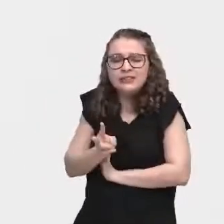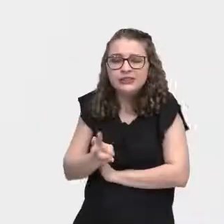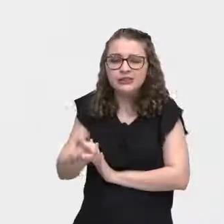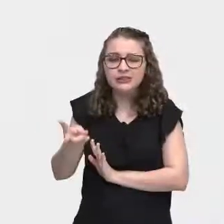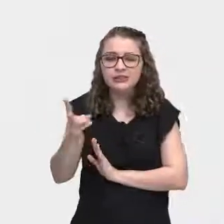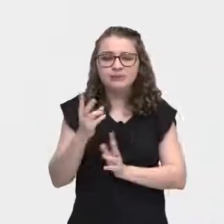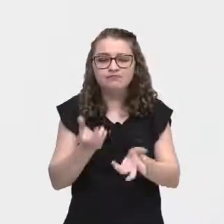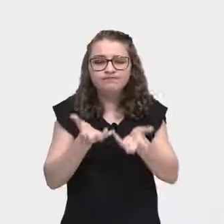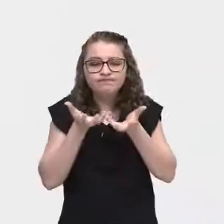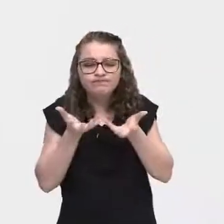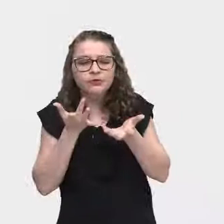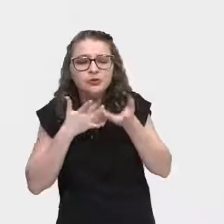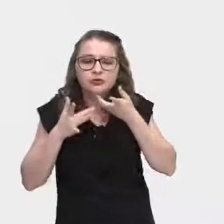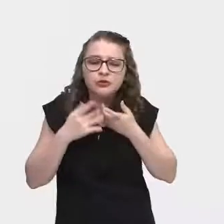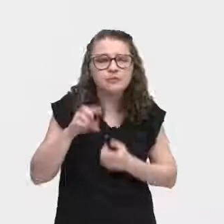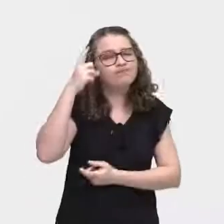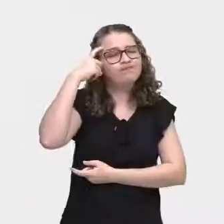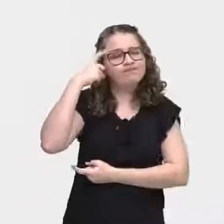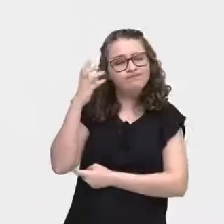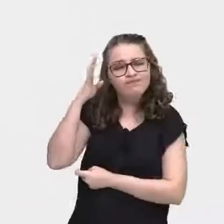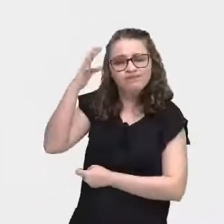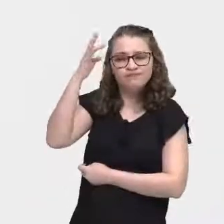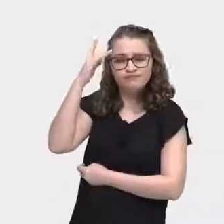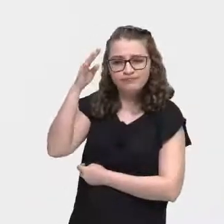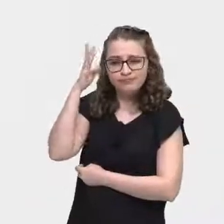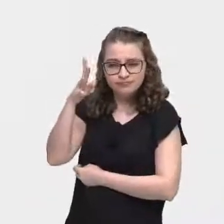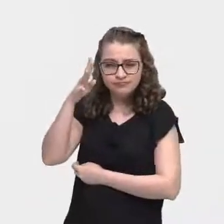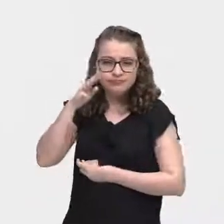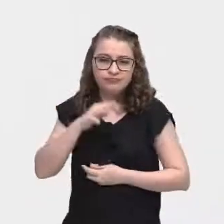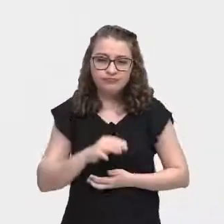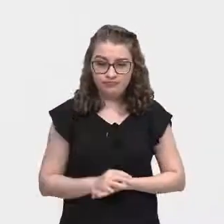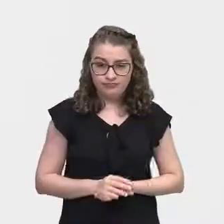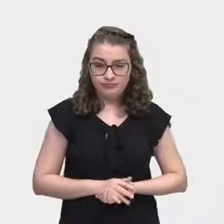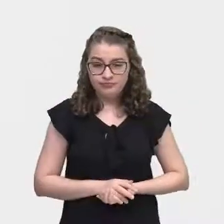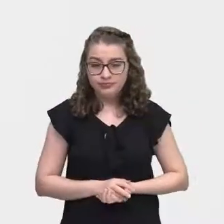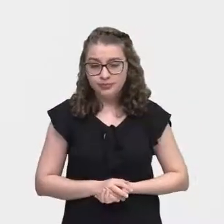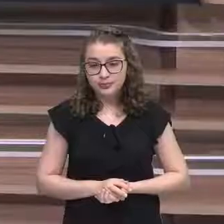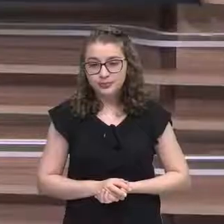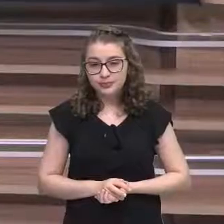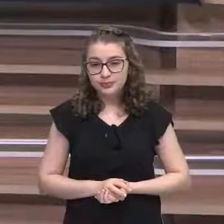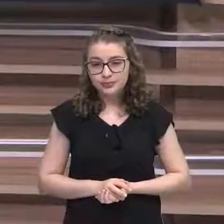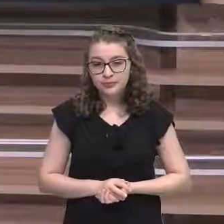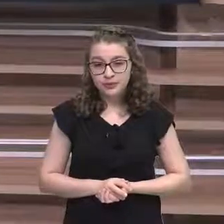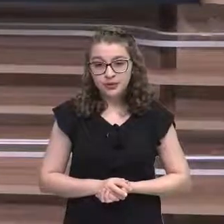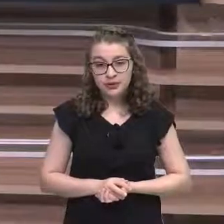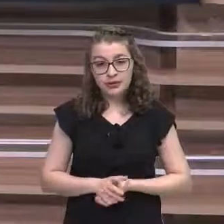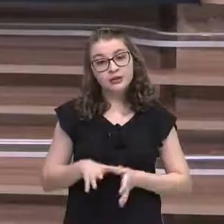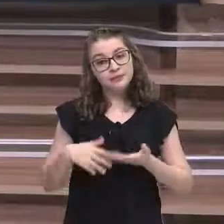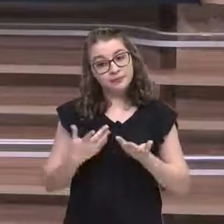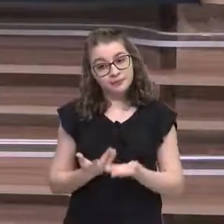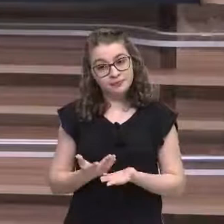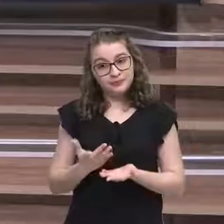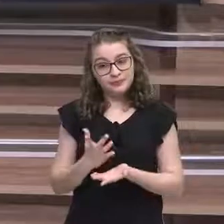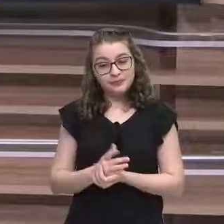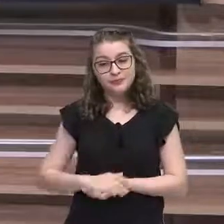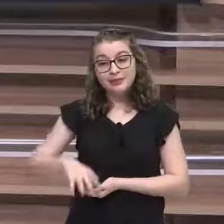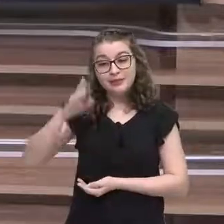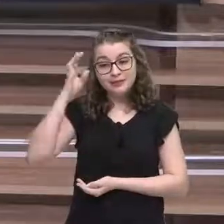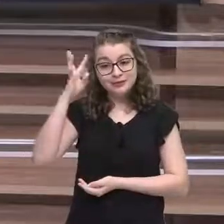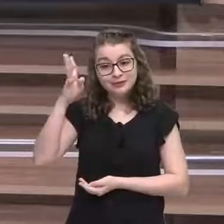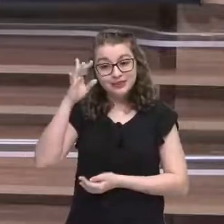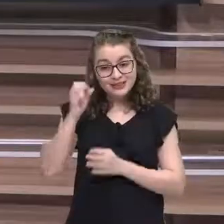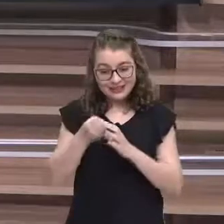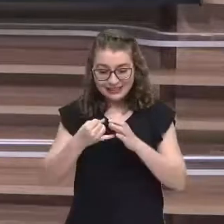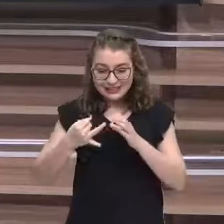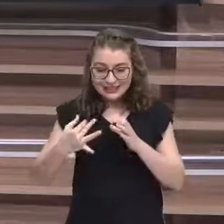de ideias, constante das coisas. Certo? Então a filosofia, ela tem esse